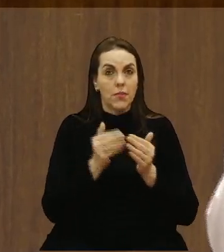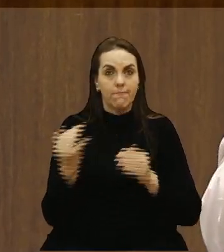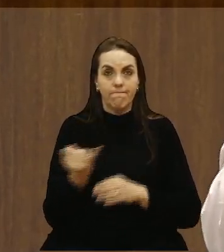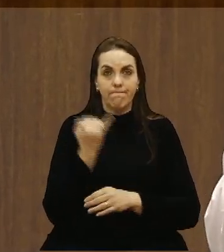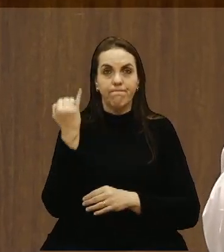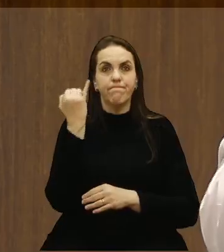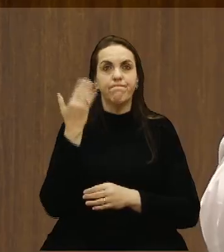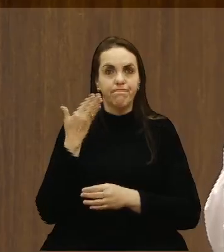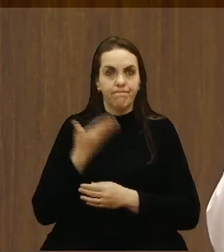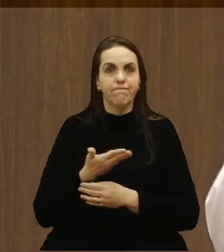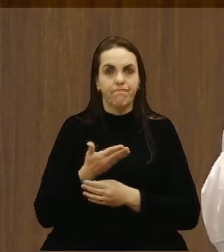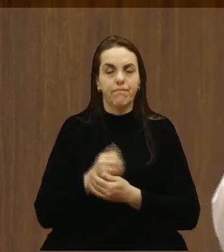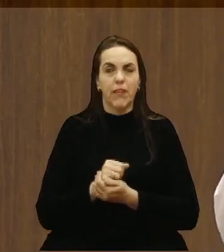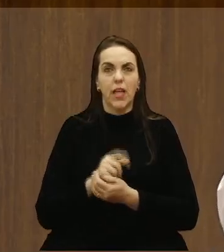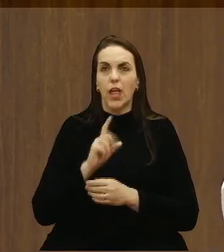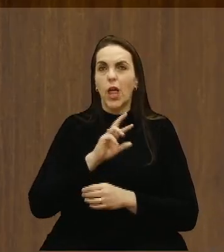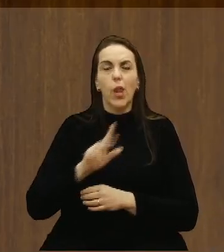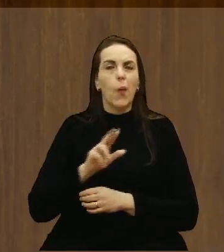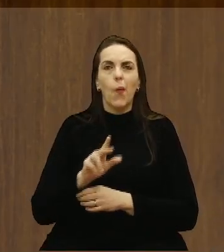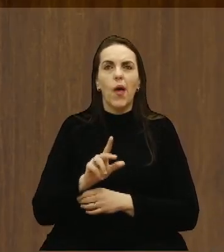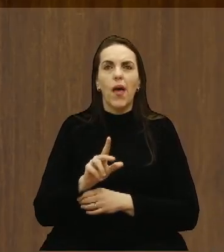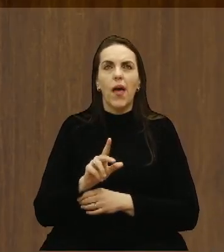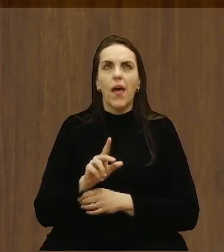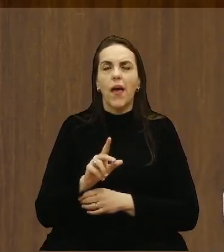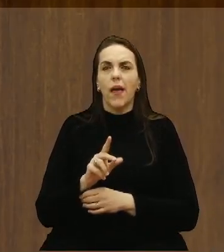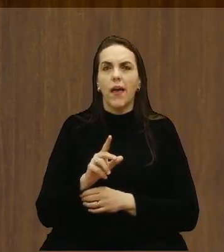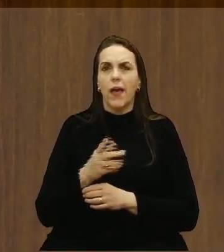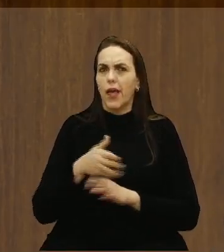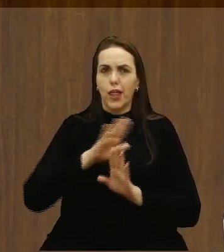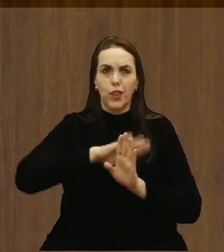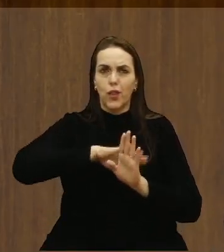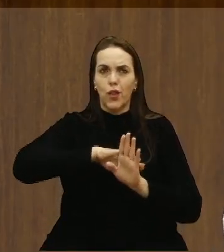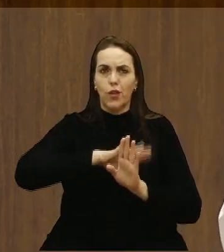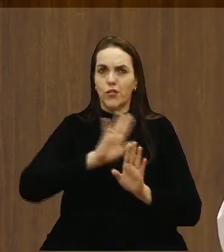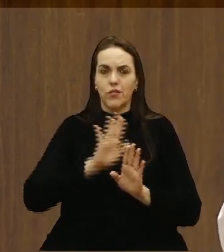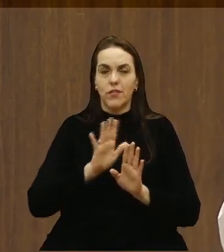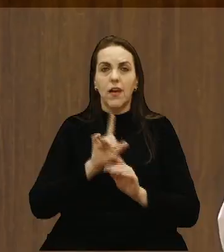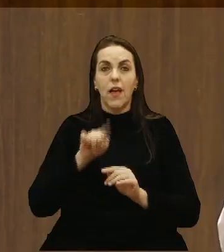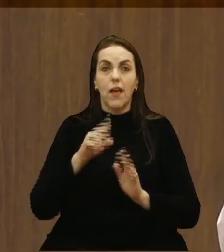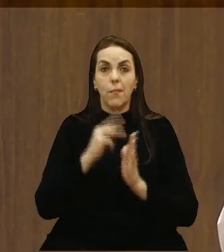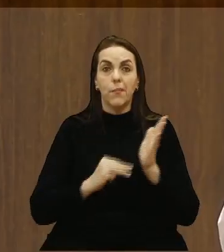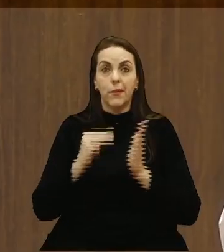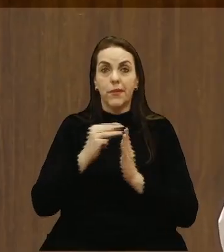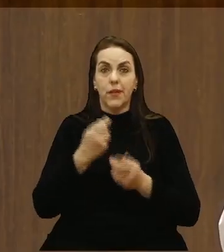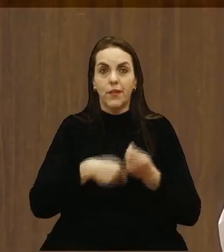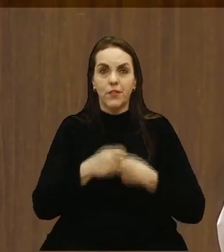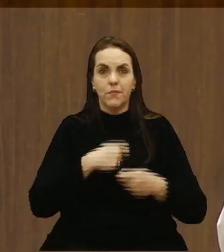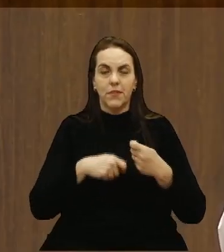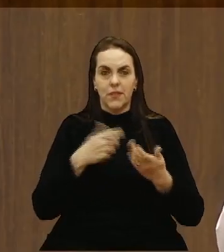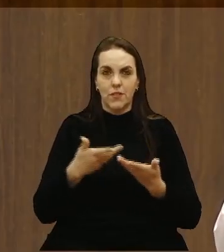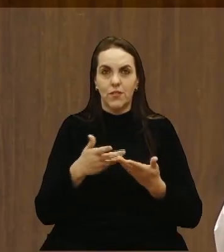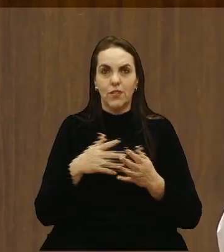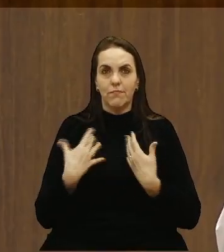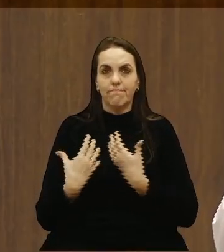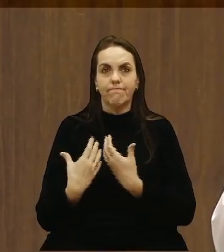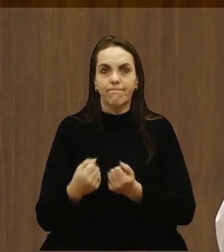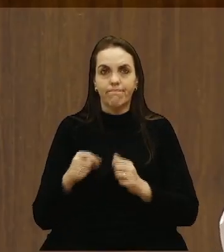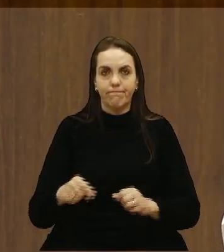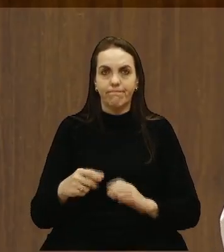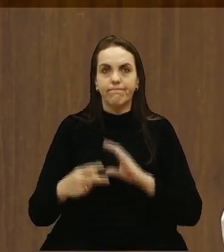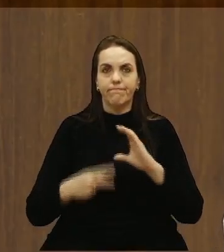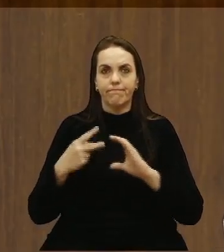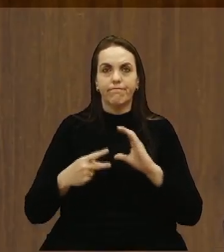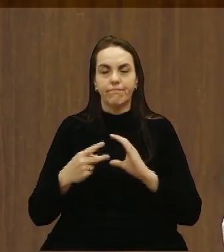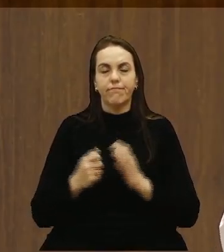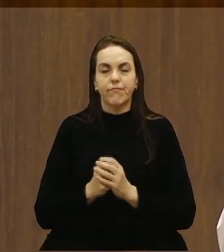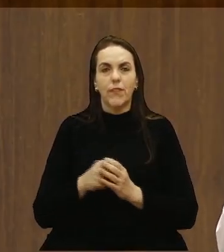essa. Que não se trata de questão ideológica, se trata quanto ao modelo administrativo a ser adotado por essa Casa Legislativa, né? E tenho